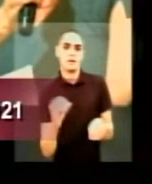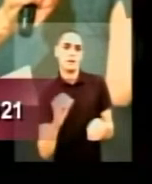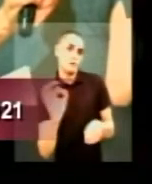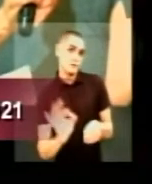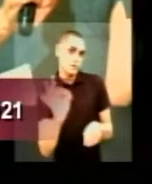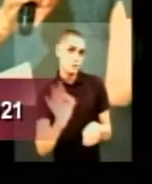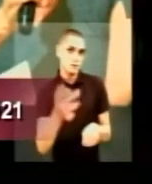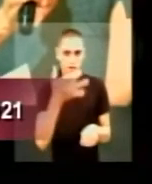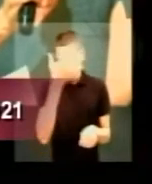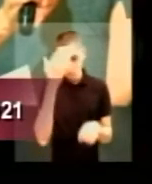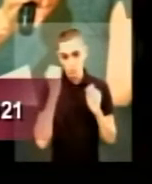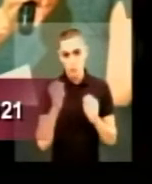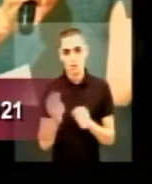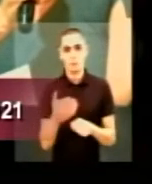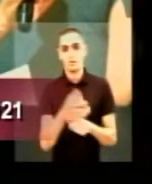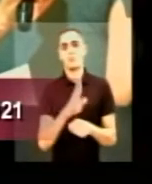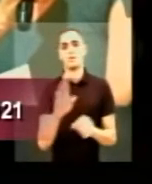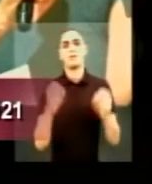de público.